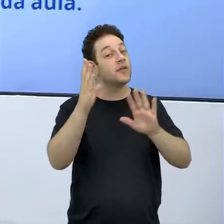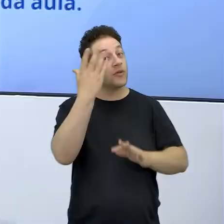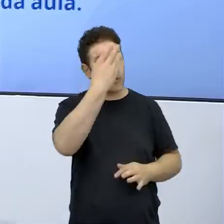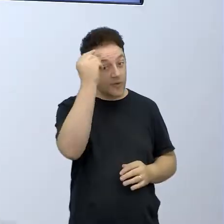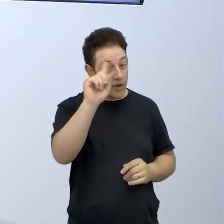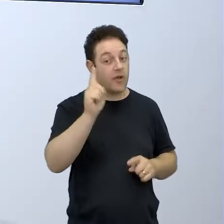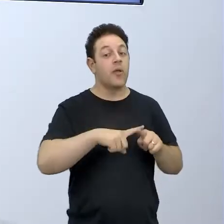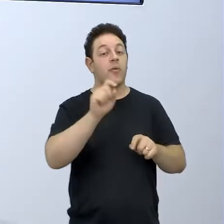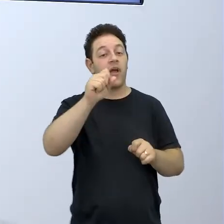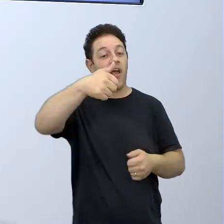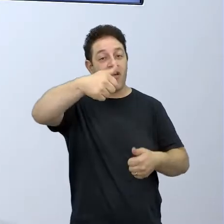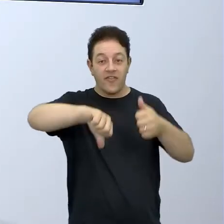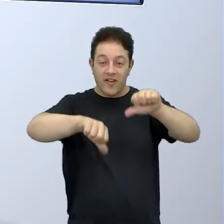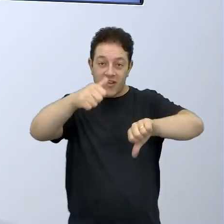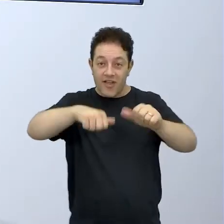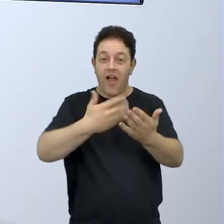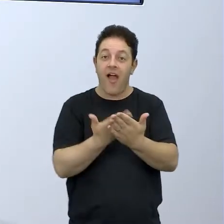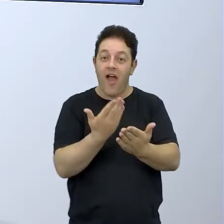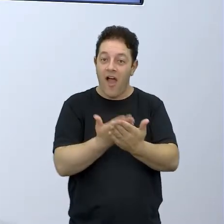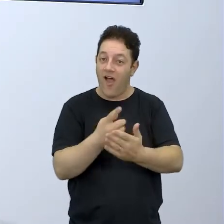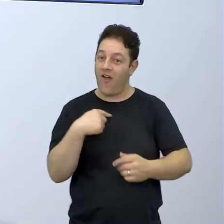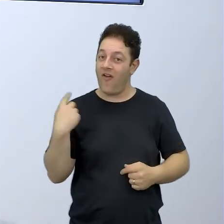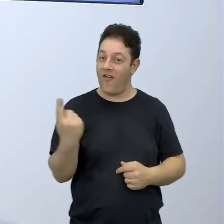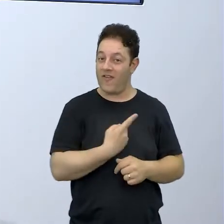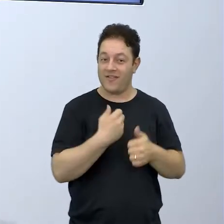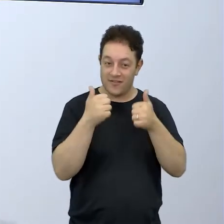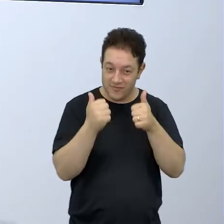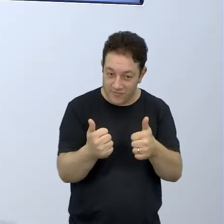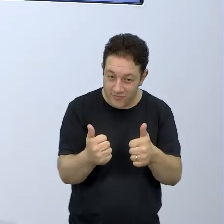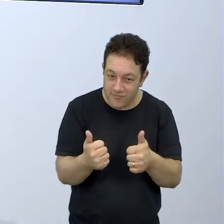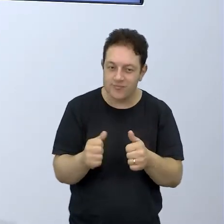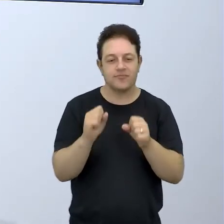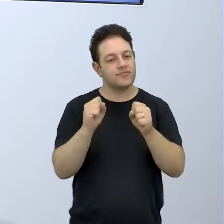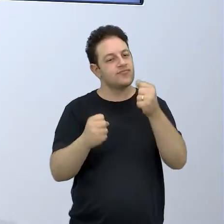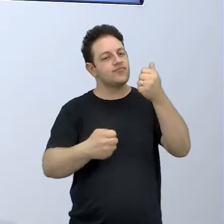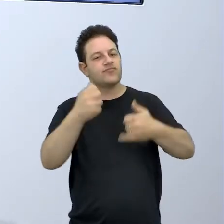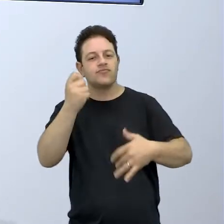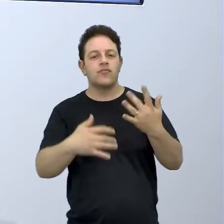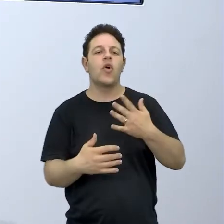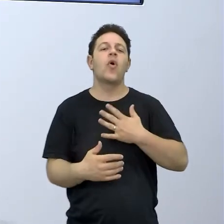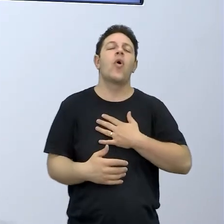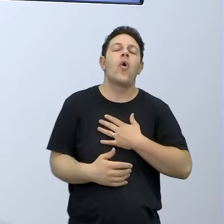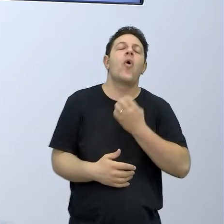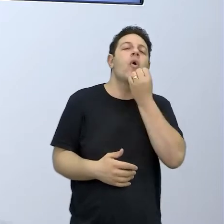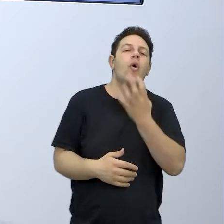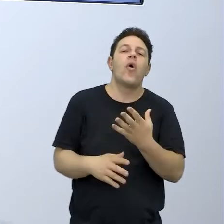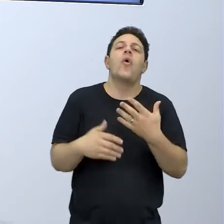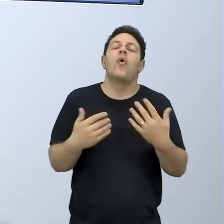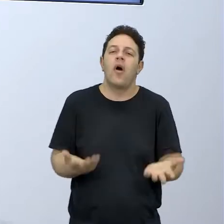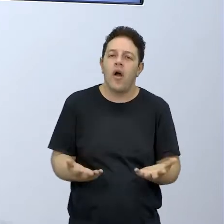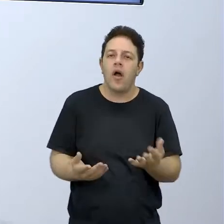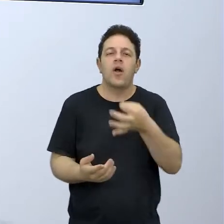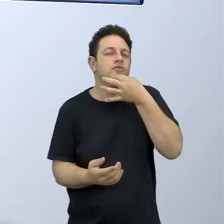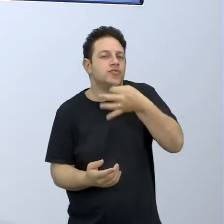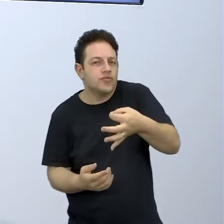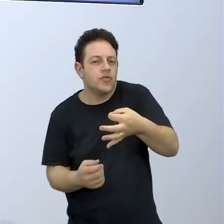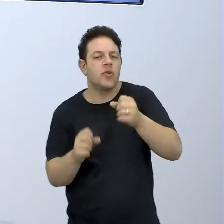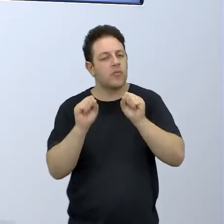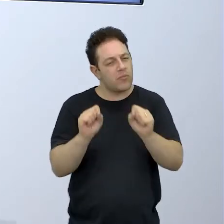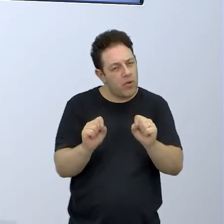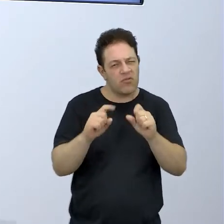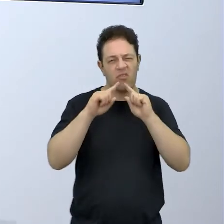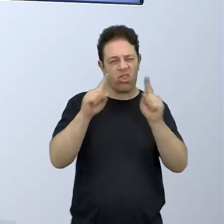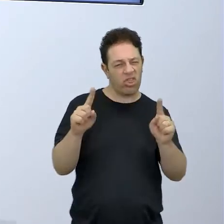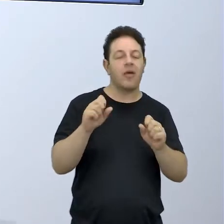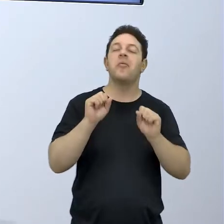de fazer a avaliação da nossa aula, tá bom? Aí, falando o que você achou, quais são as suas sugestões, pode fazer